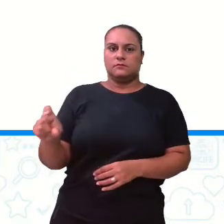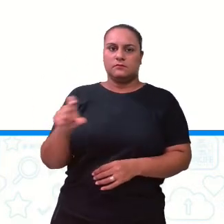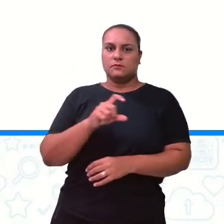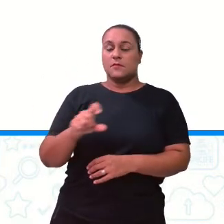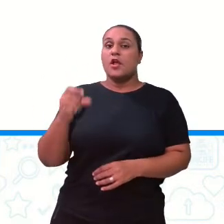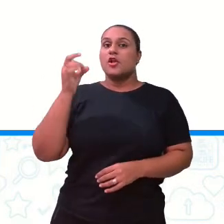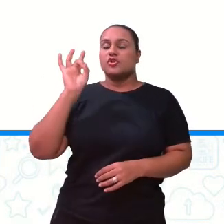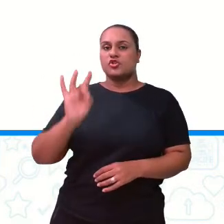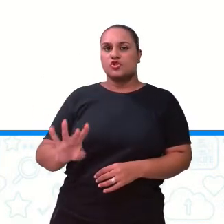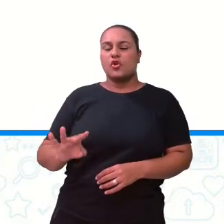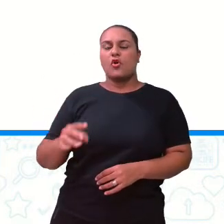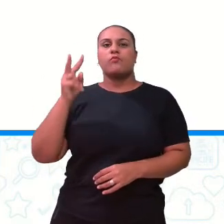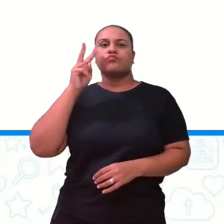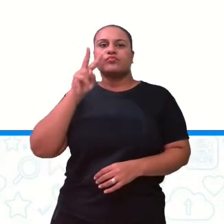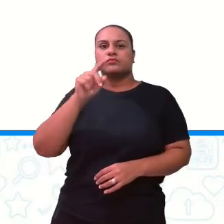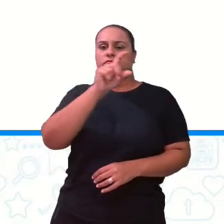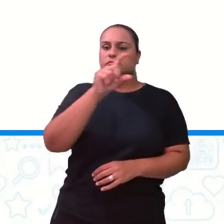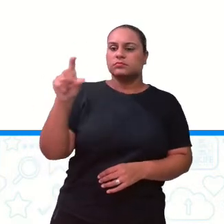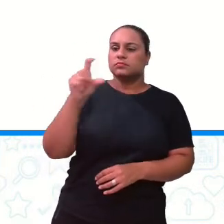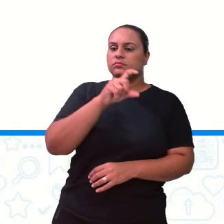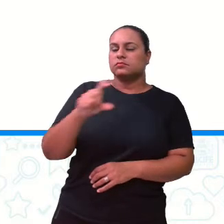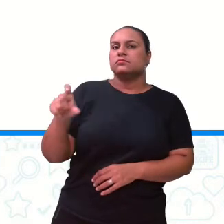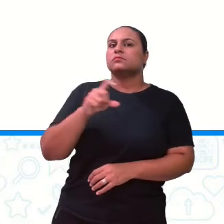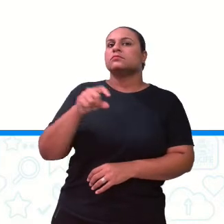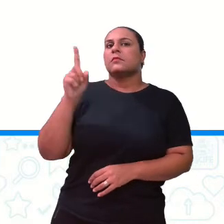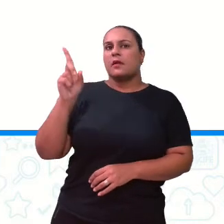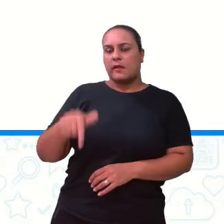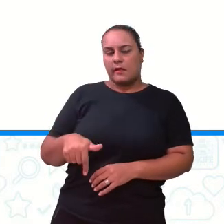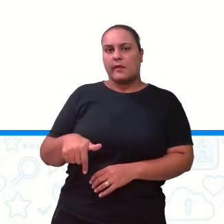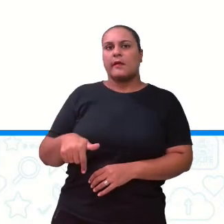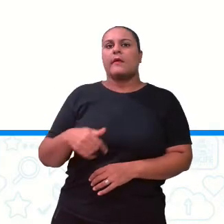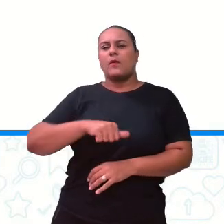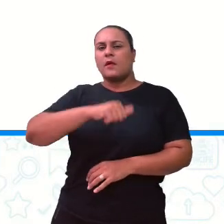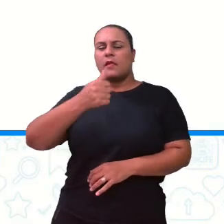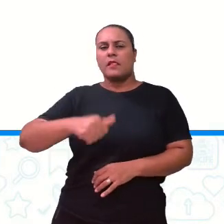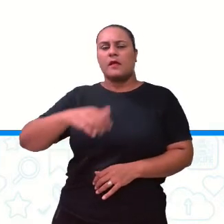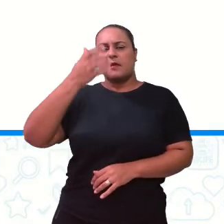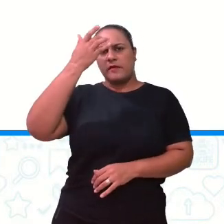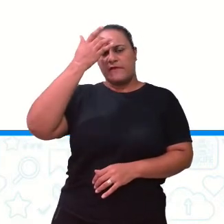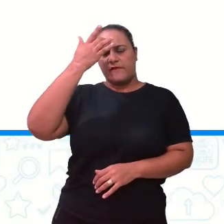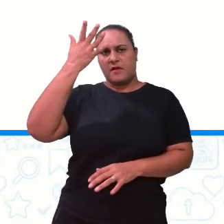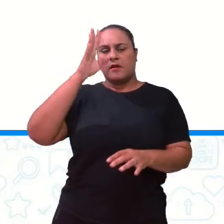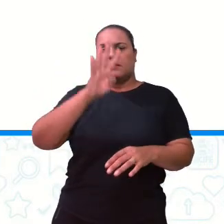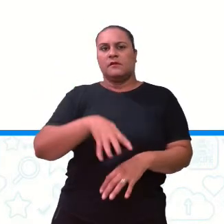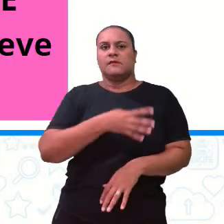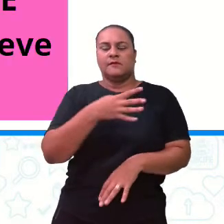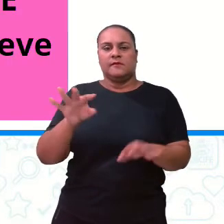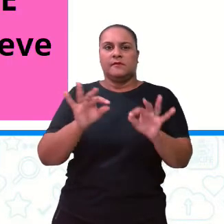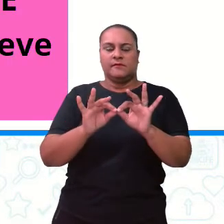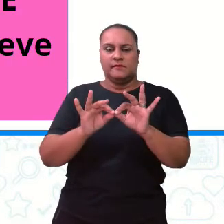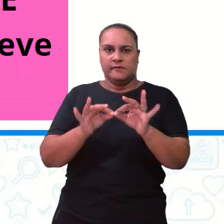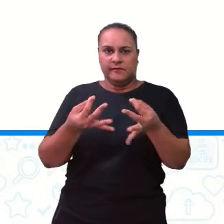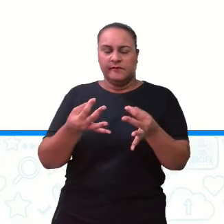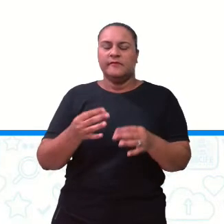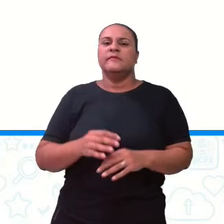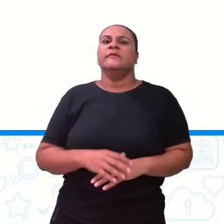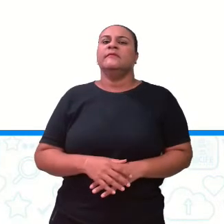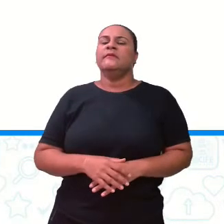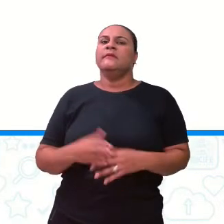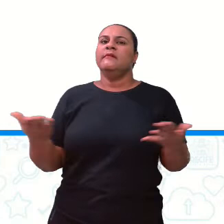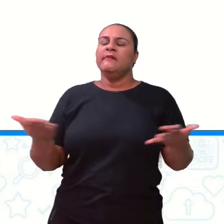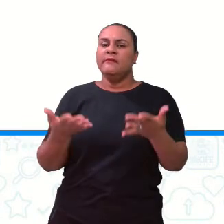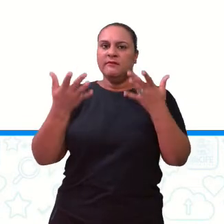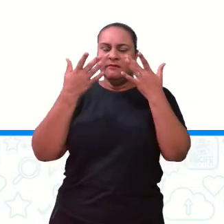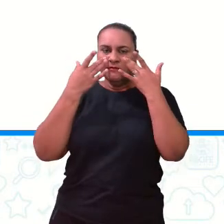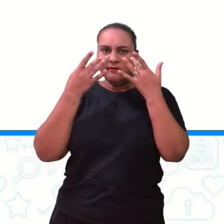olhando aqui as linhas. Então, é uma leitura fácil, a tabela simples, né? Agora, fiquem